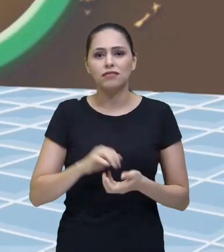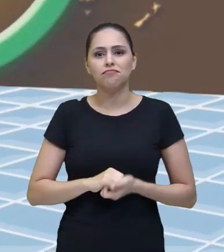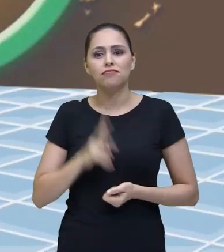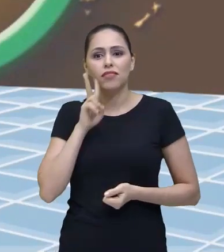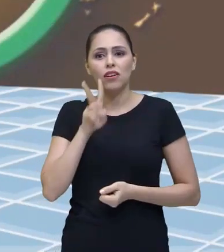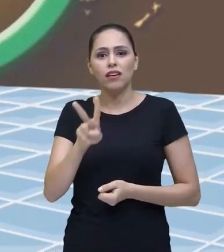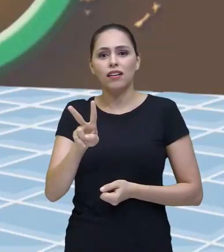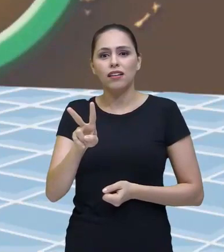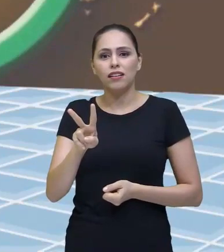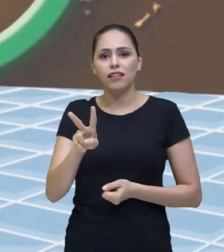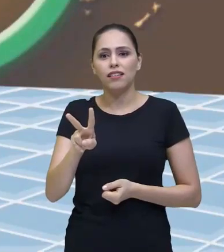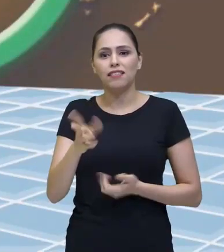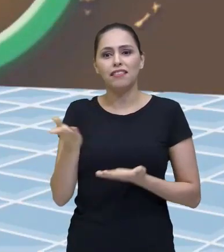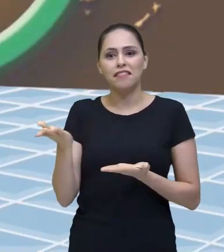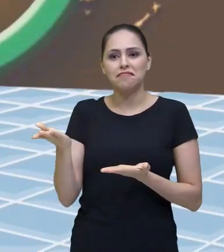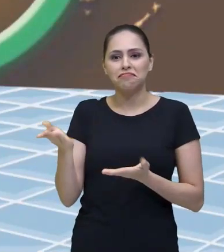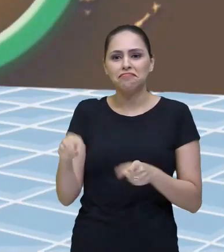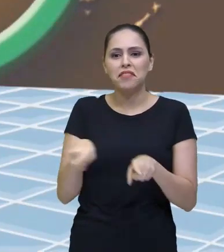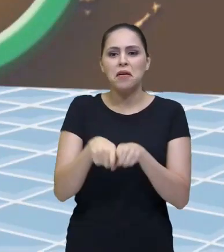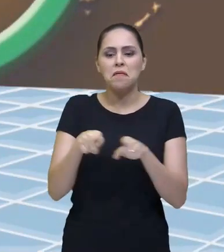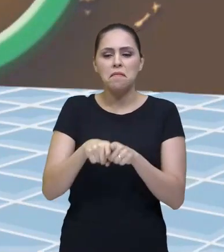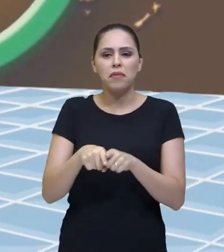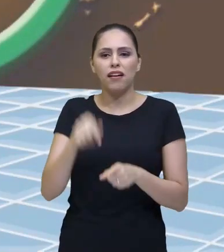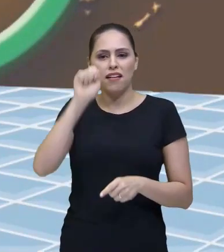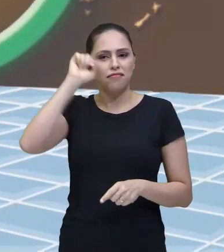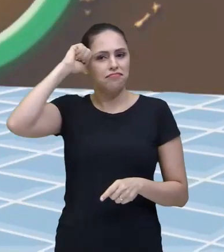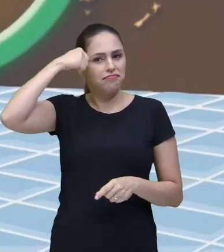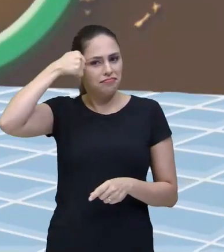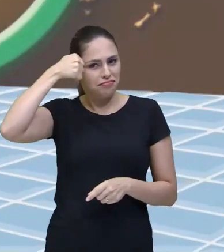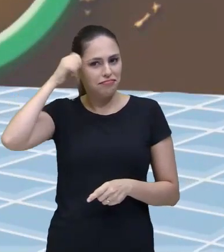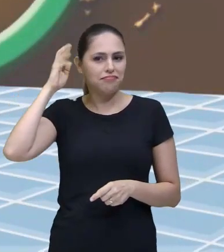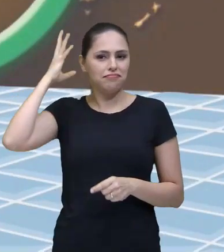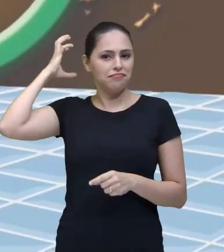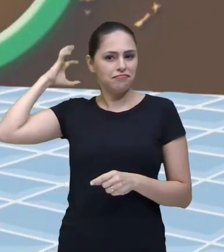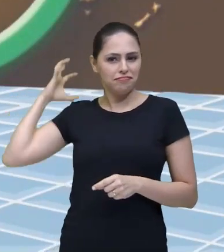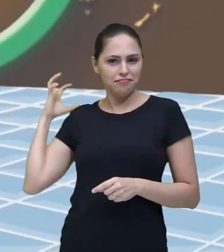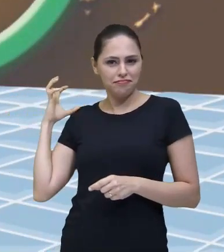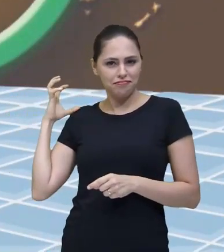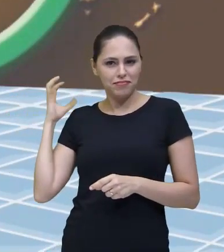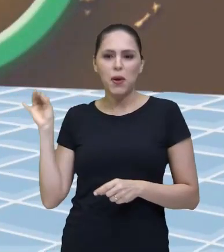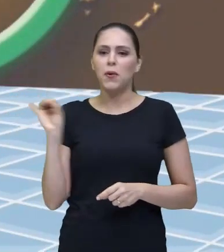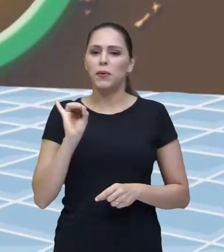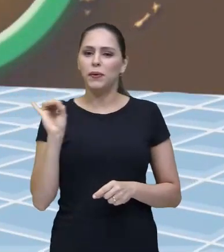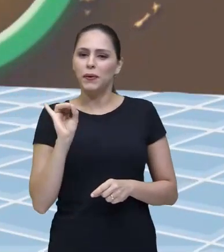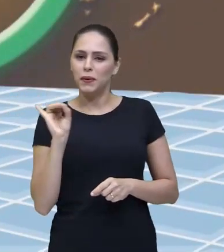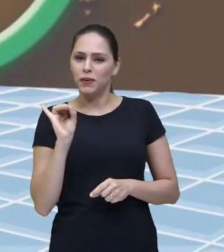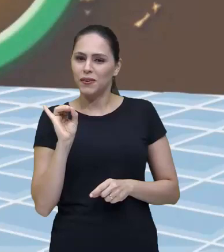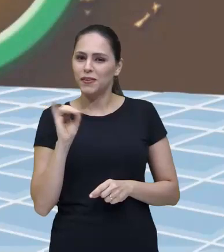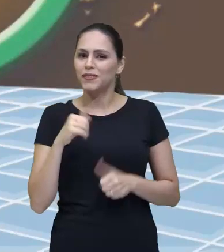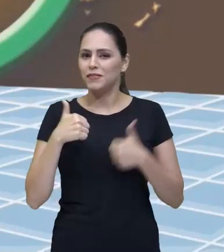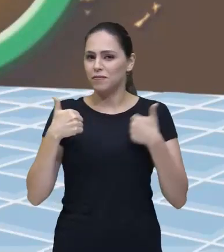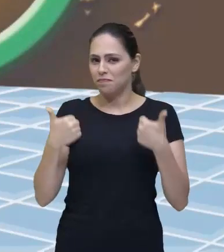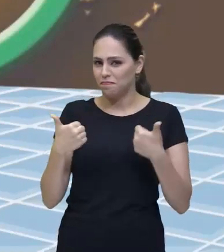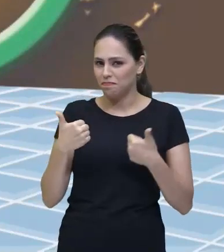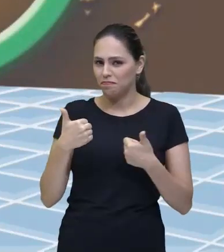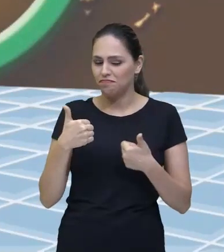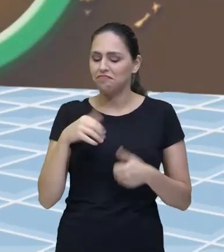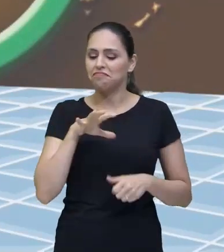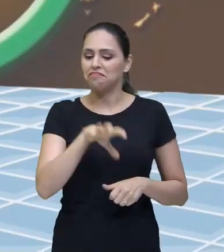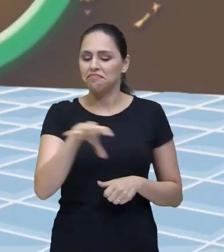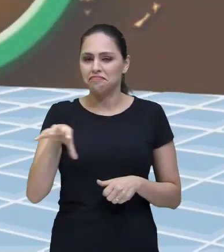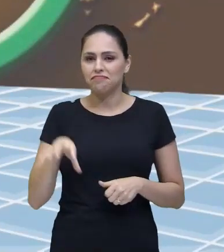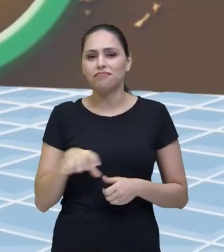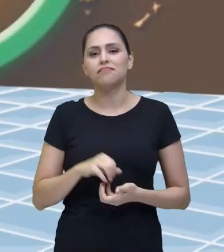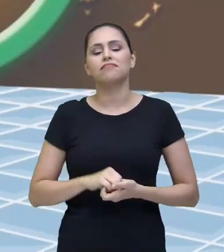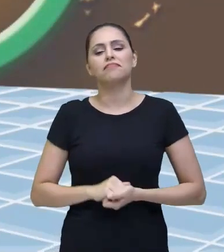ser ótimo. A secretária tá assistindo a gente, a professora Kátia. Dá um oi aí, oi, professora Zeni, oi, professora Kátia, professora Marcionilha e a professora